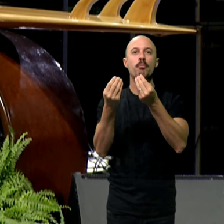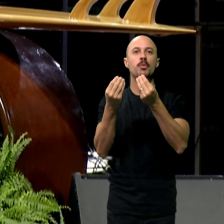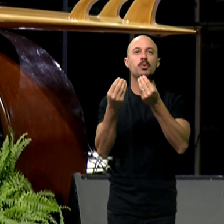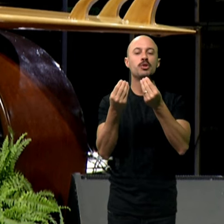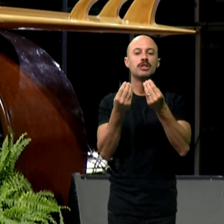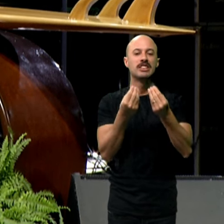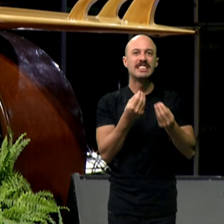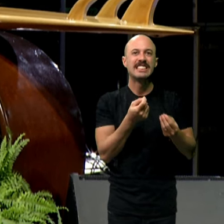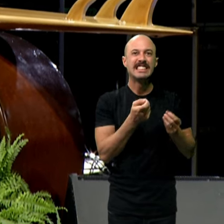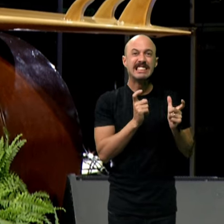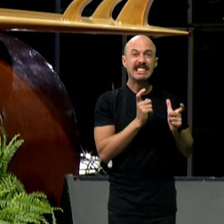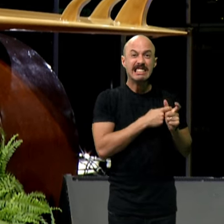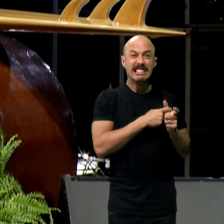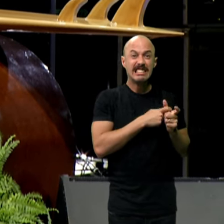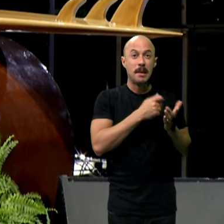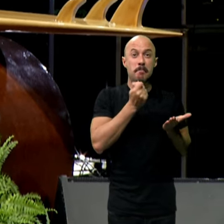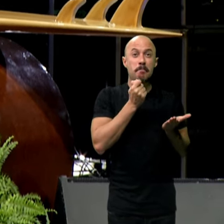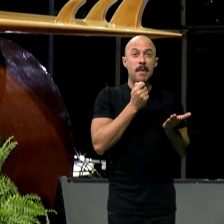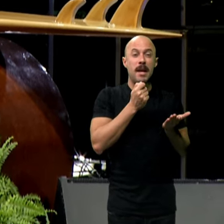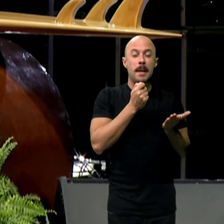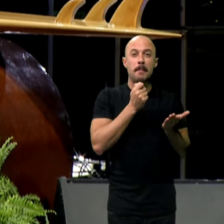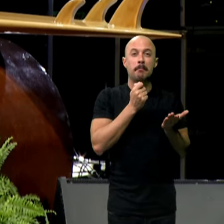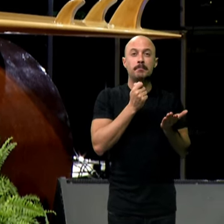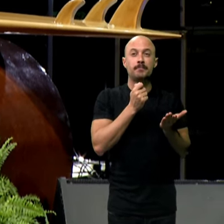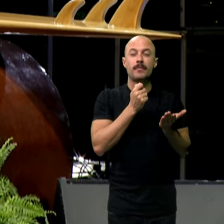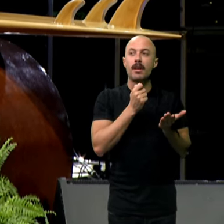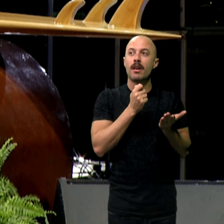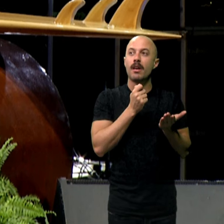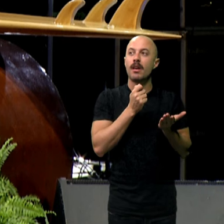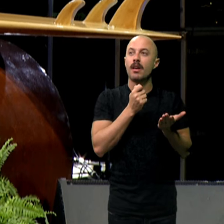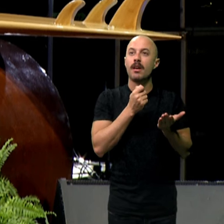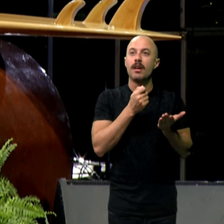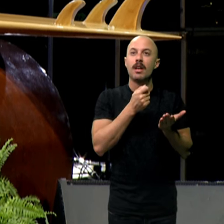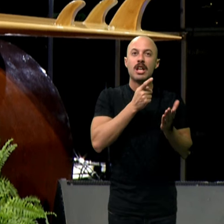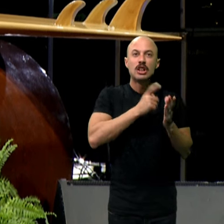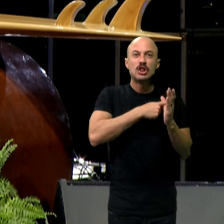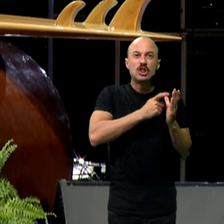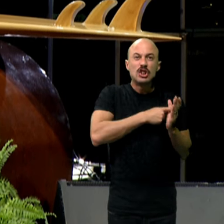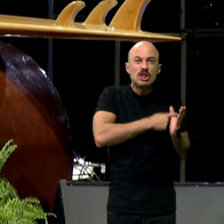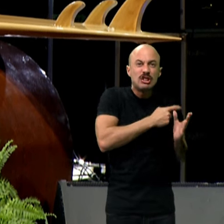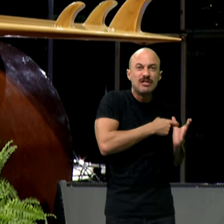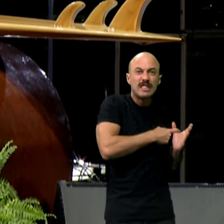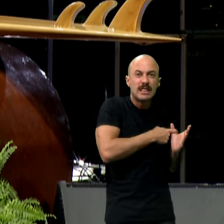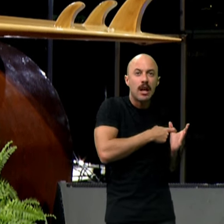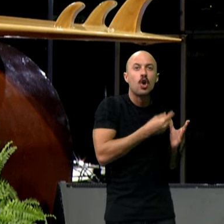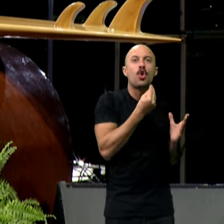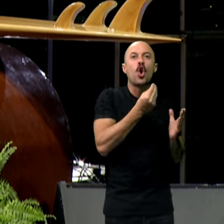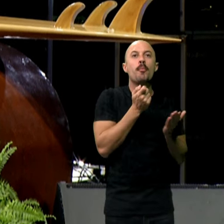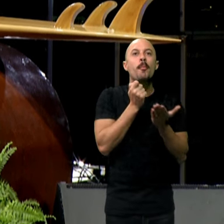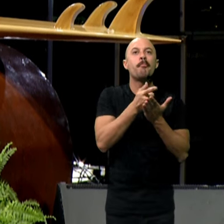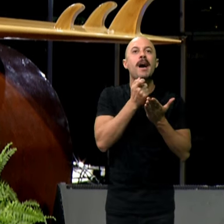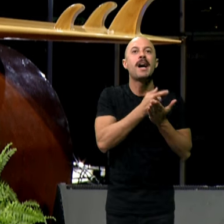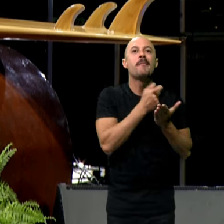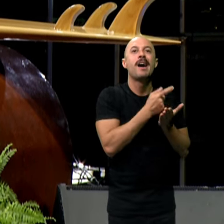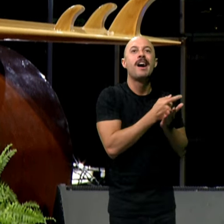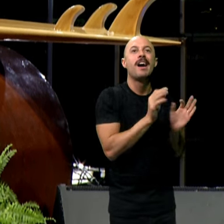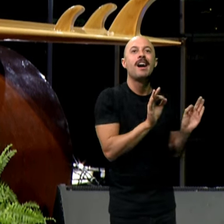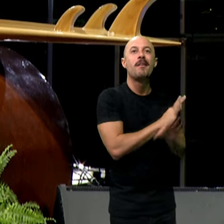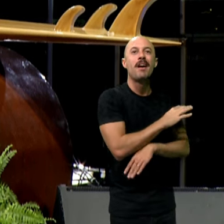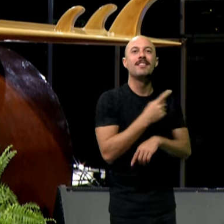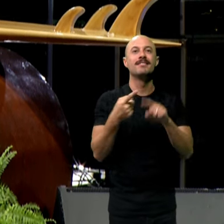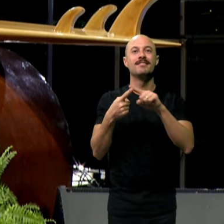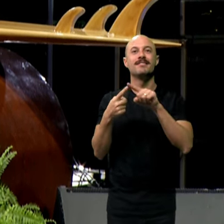como semear. Já, meu Deus, era semear, semear, semear o livro. O outro era dívida, dívida, dívida,